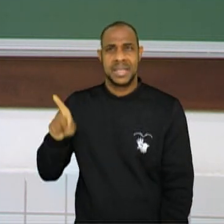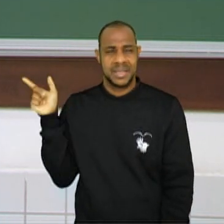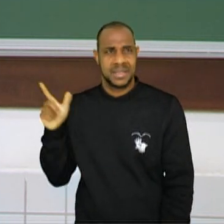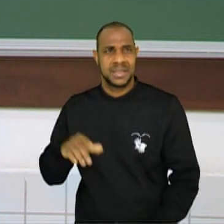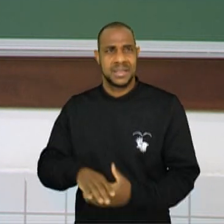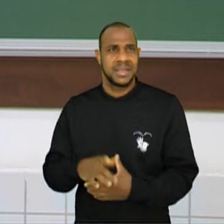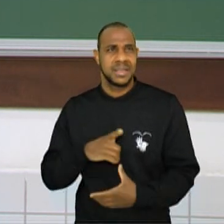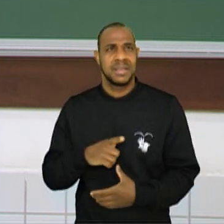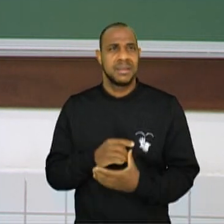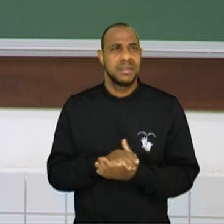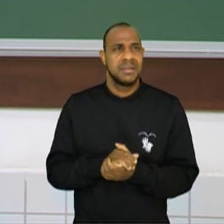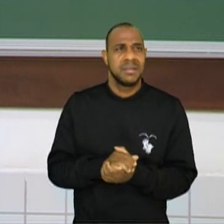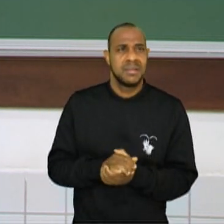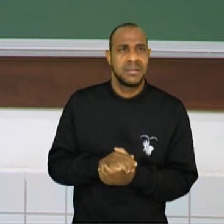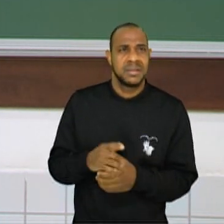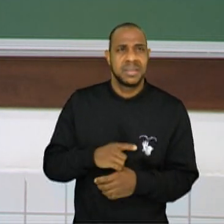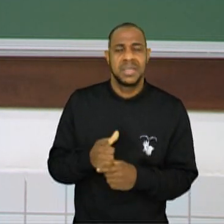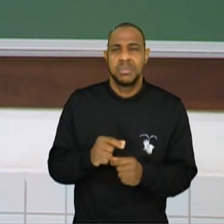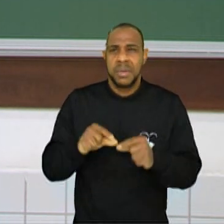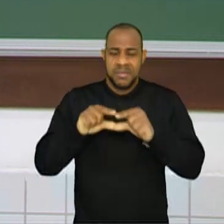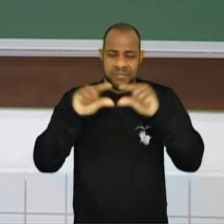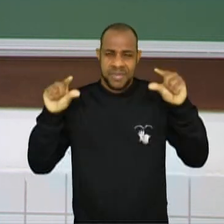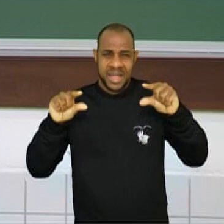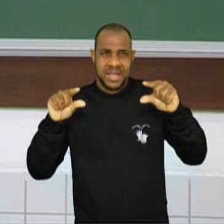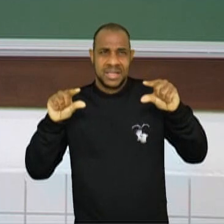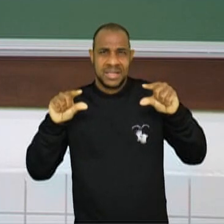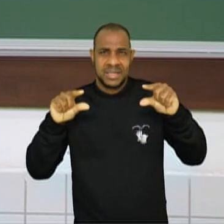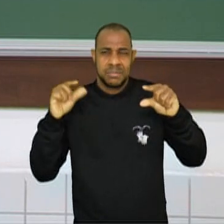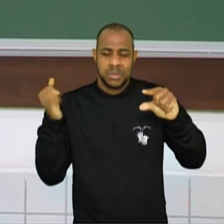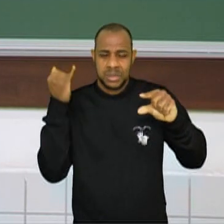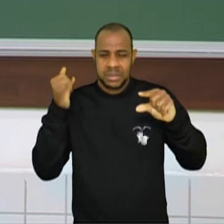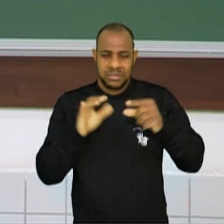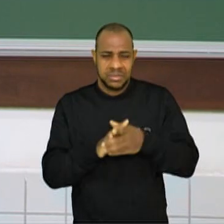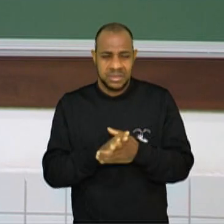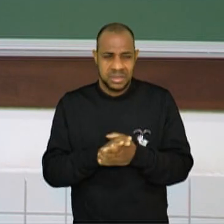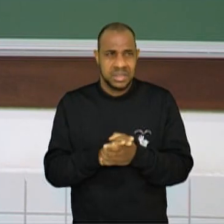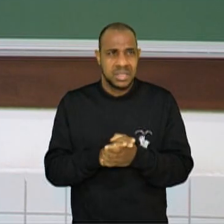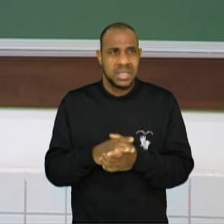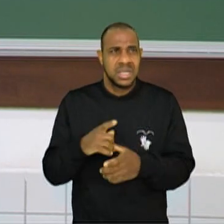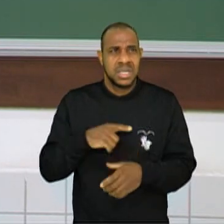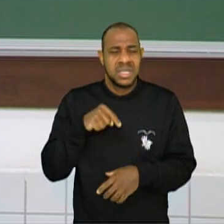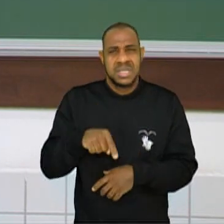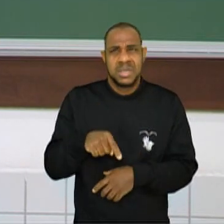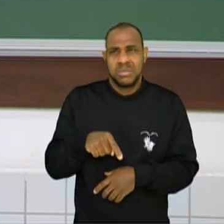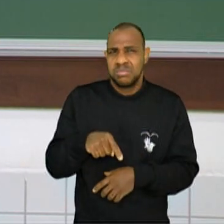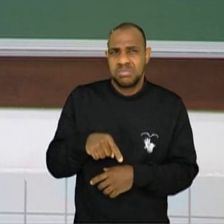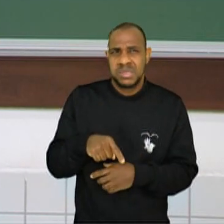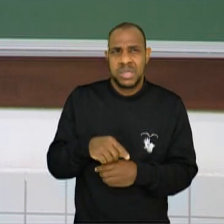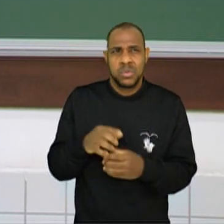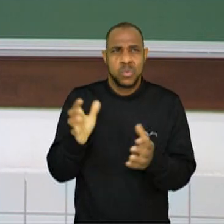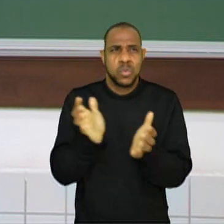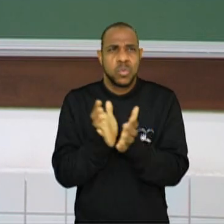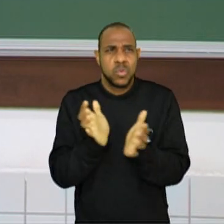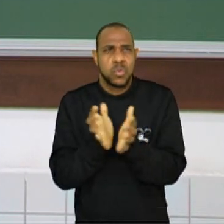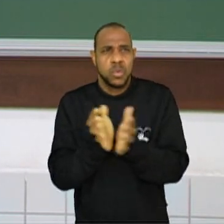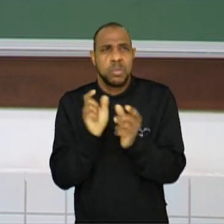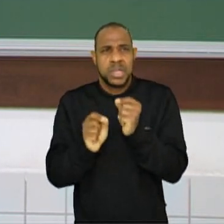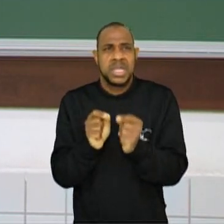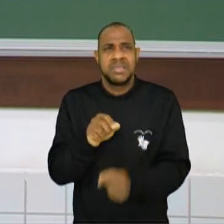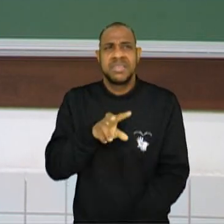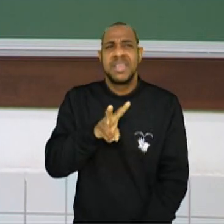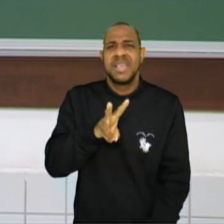frase importante do Nelson Rodrigues que diz que o Brasil tem complexo de vira-lata, o brasileiro. Nós sempre nos colocamos em termos